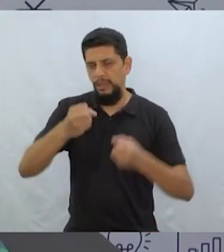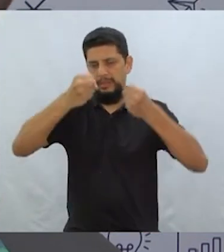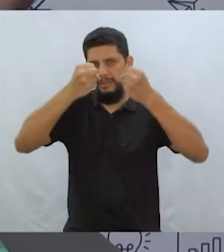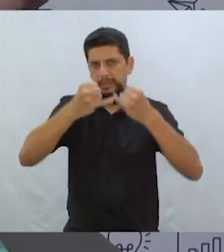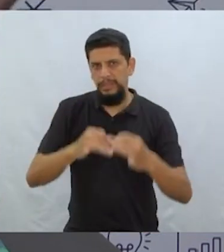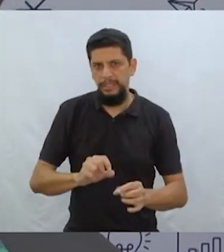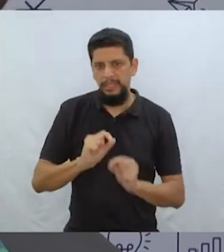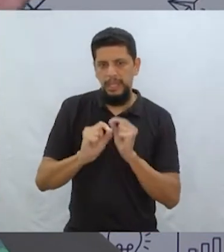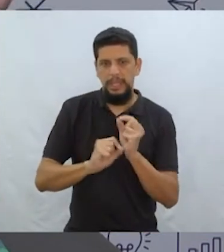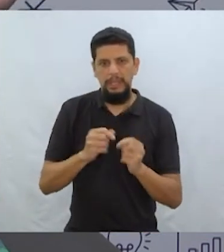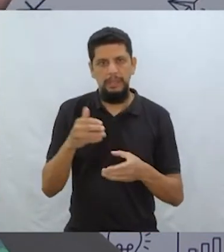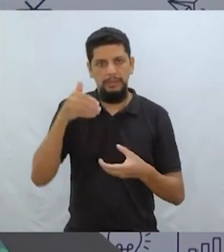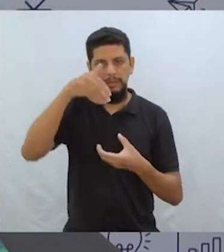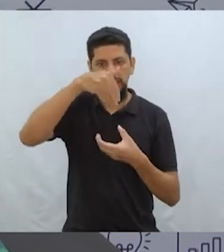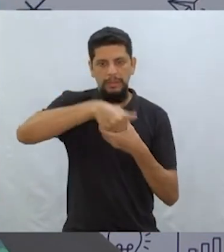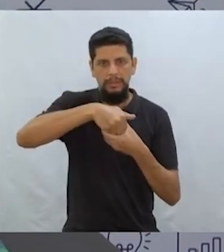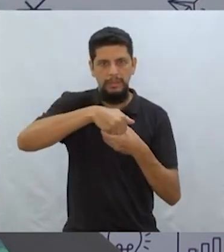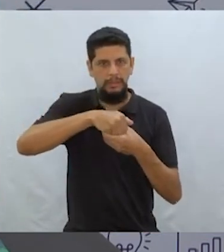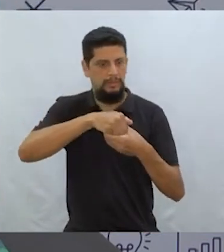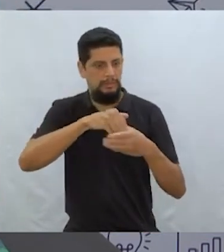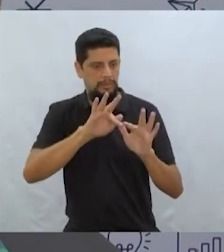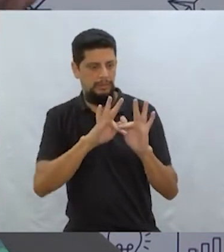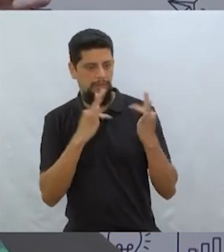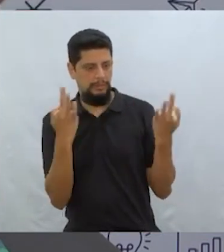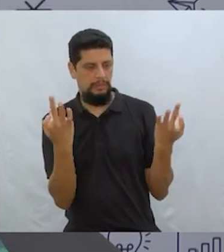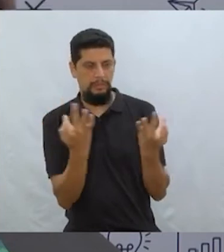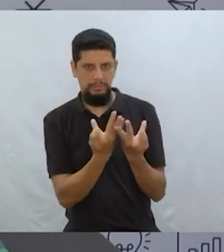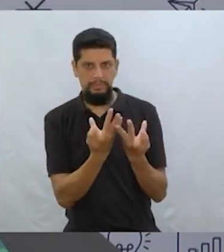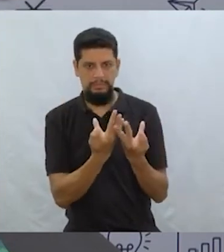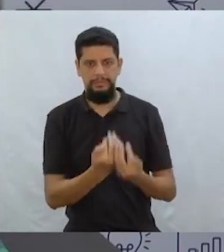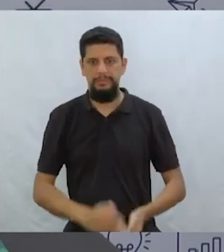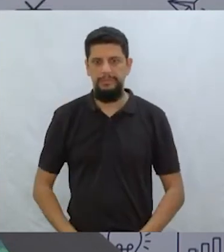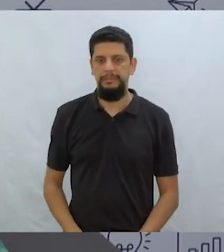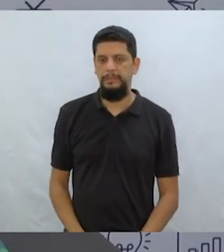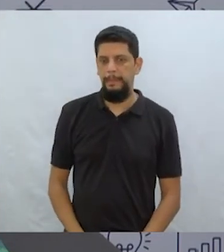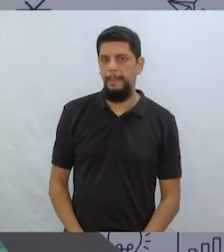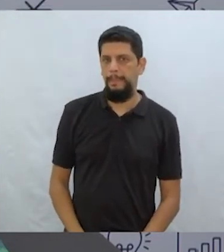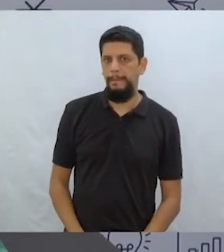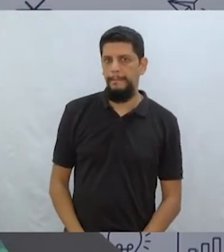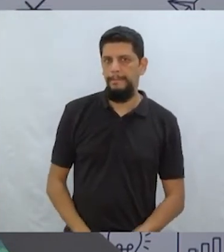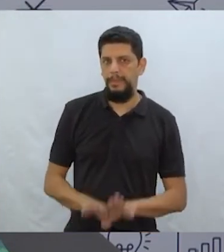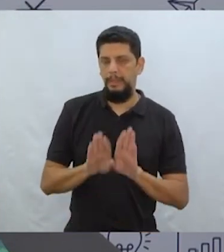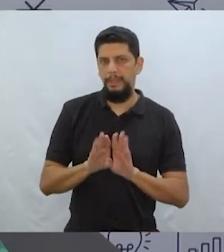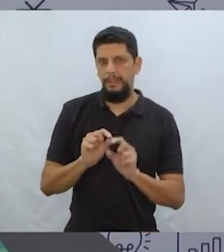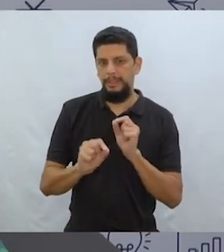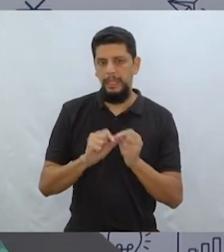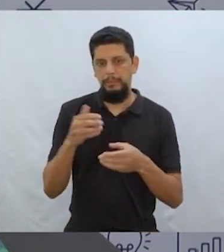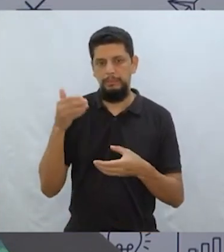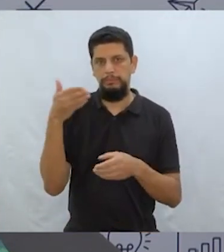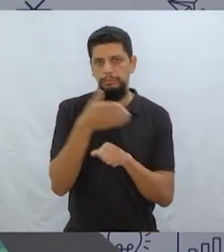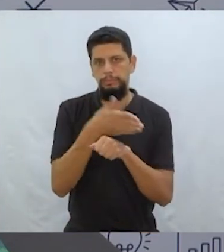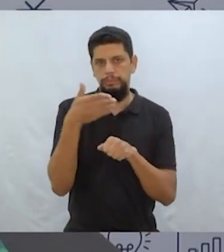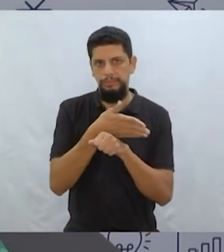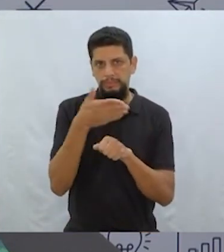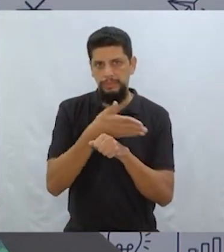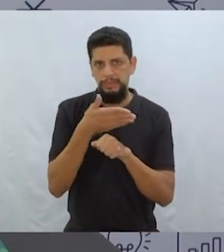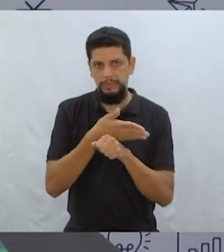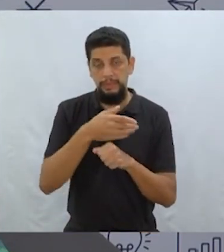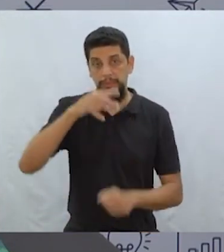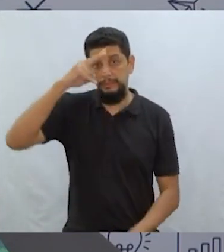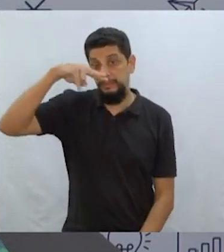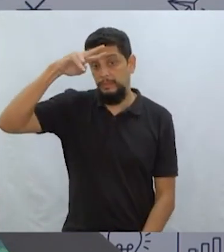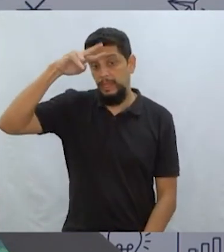só tava dizendo quem fazia parte da família realmente tinha bastante gente lá na descrição Mas quem participa